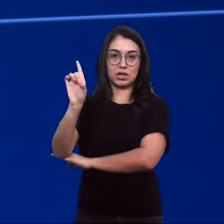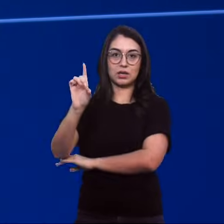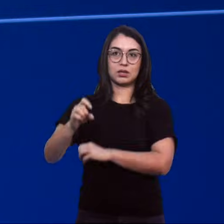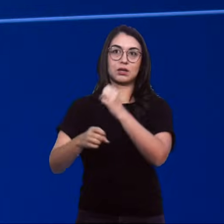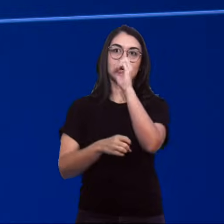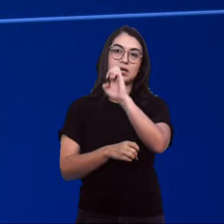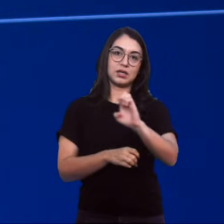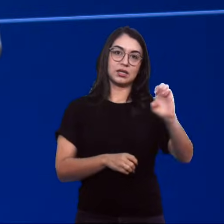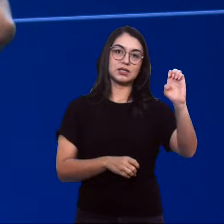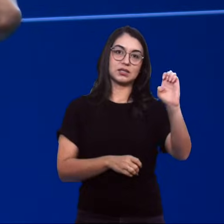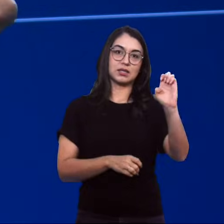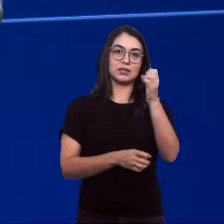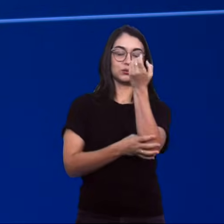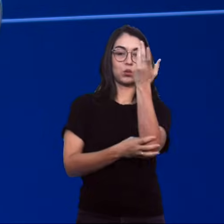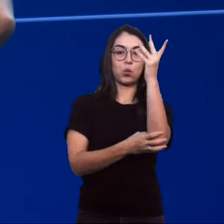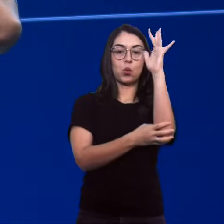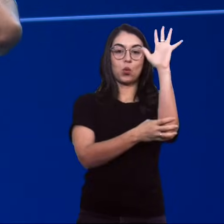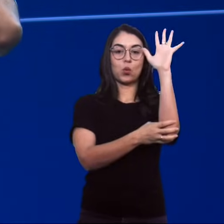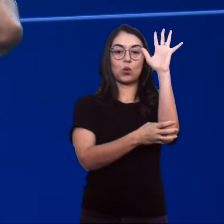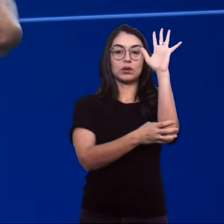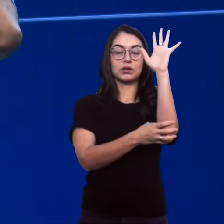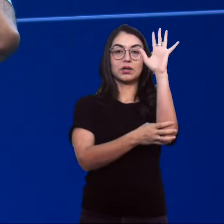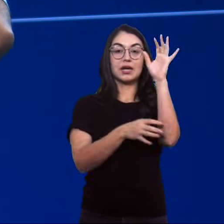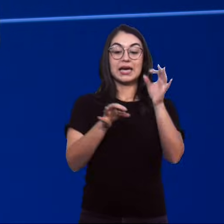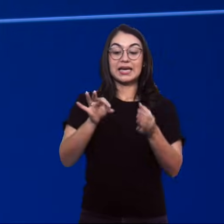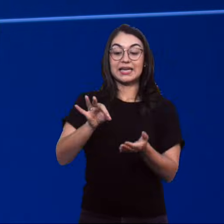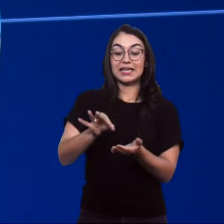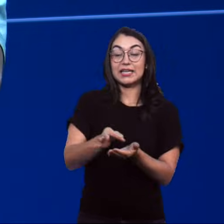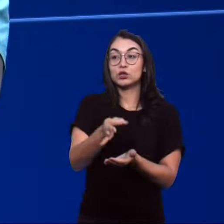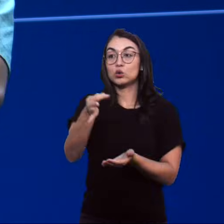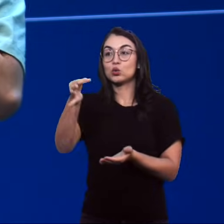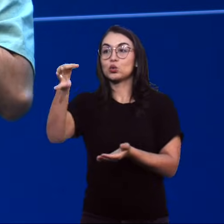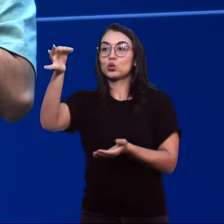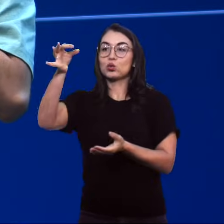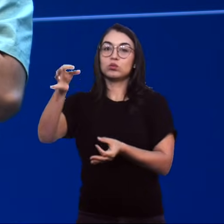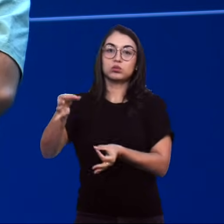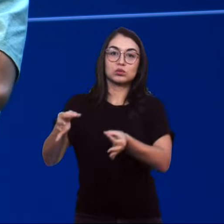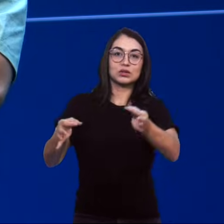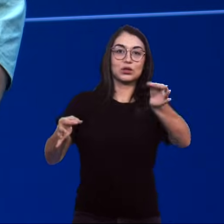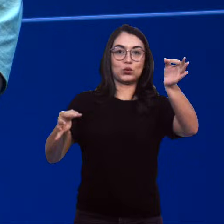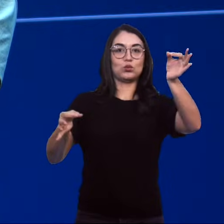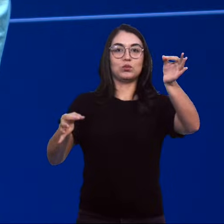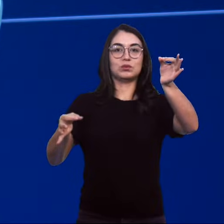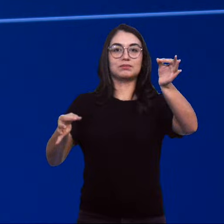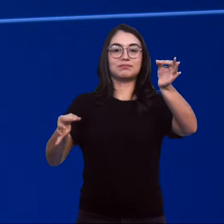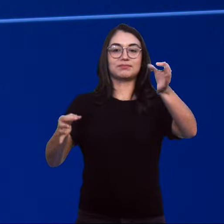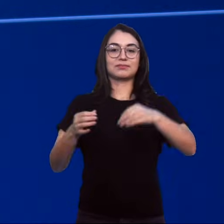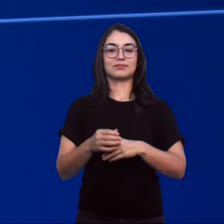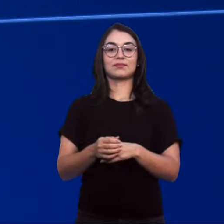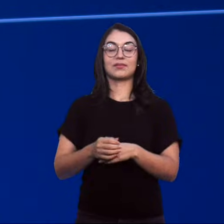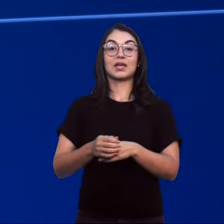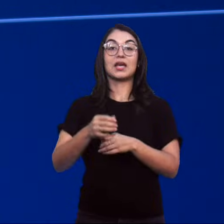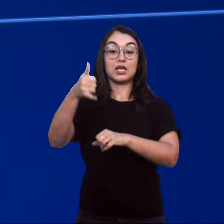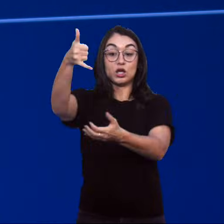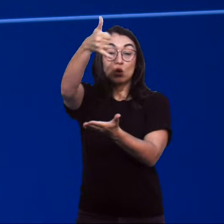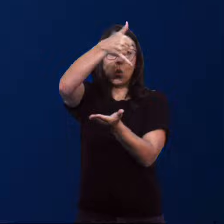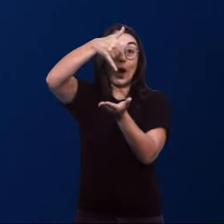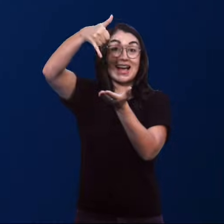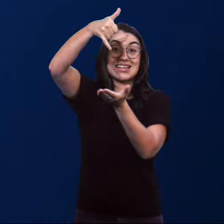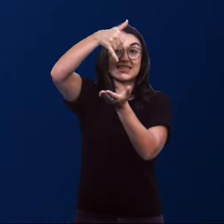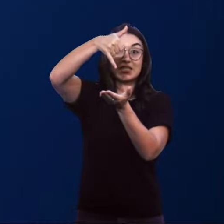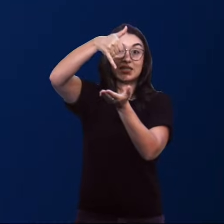tinha uma de cada lado, com tubos entre a árvore e o candelabro, e aí o azeite dourado